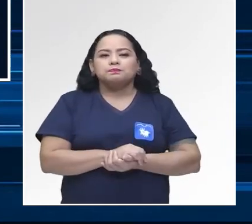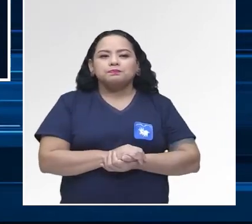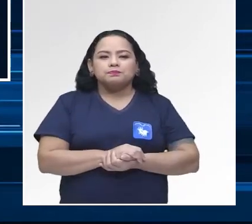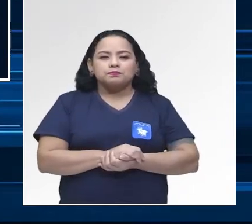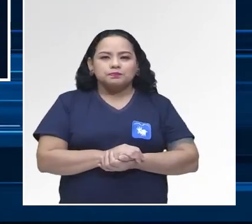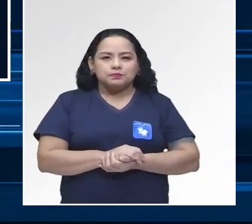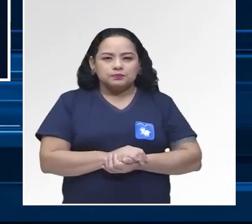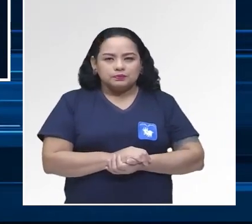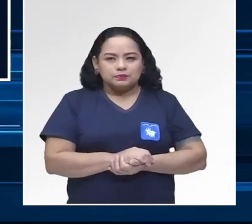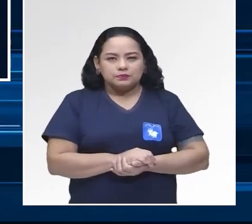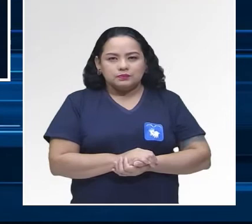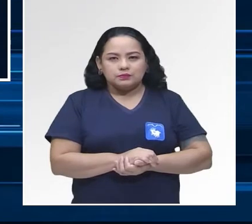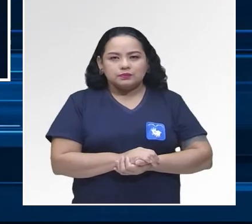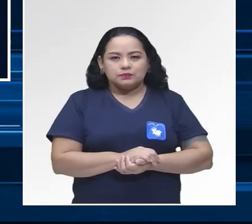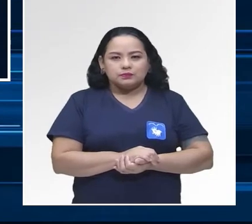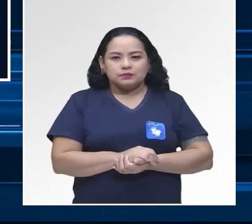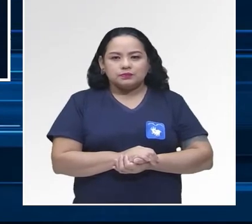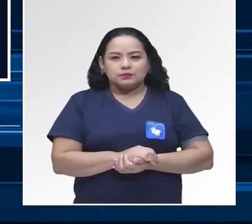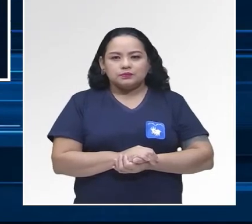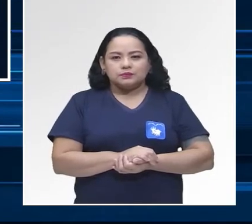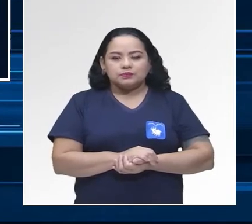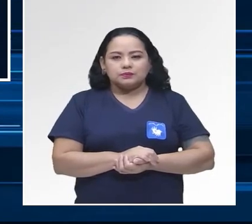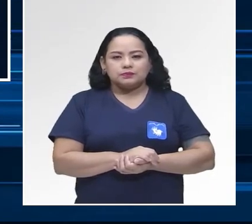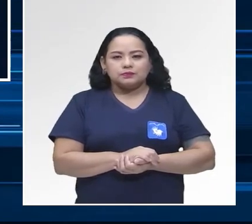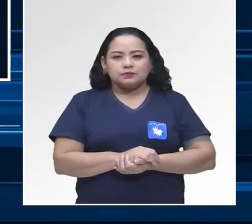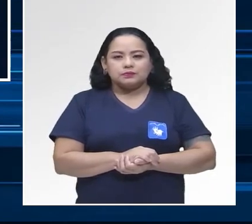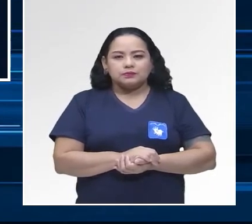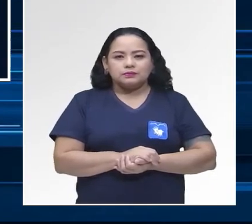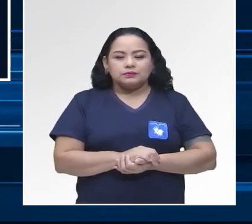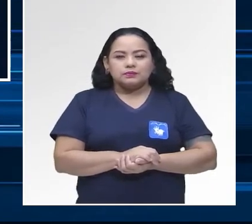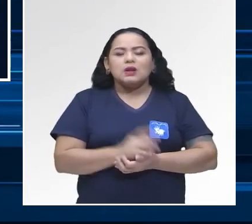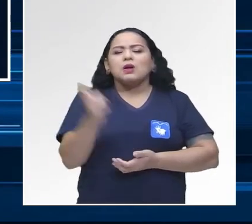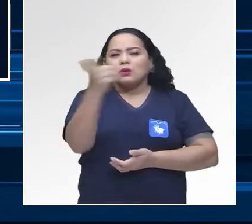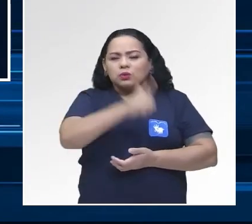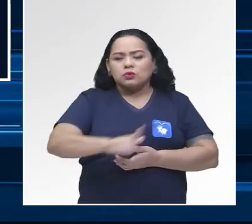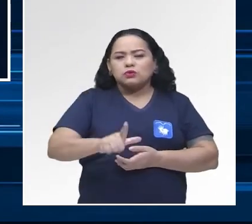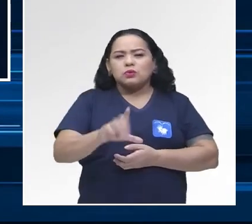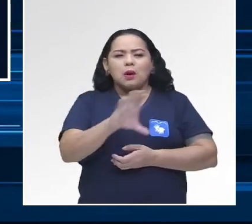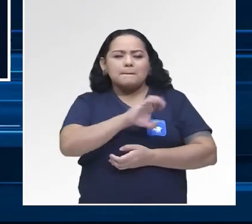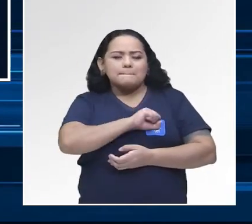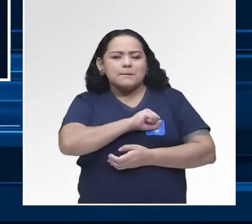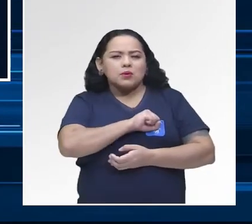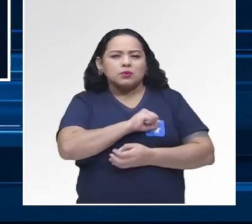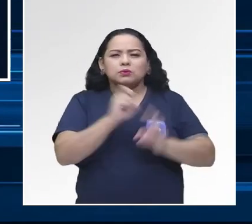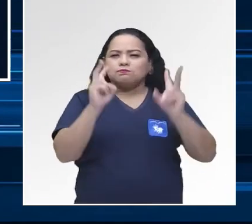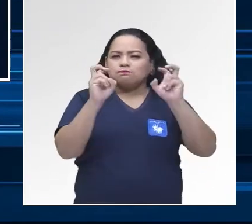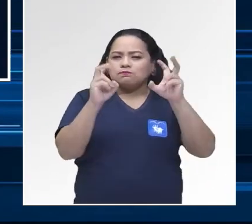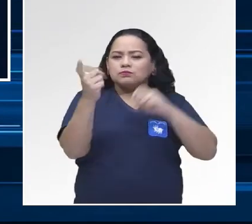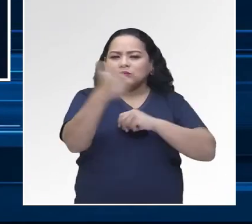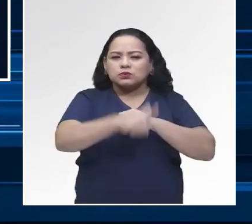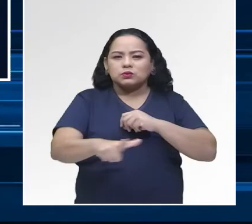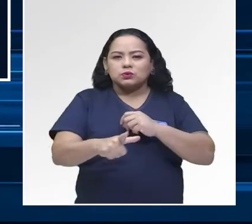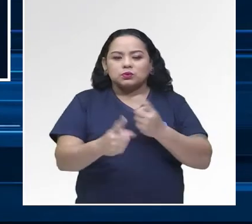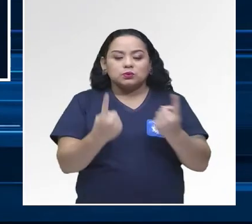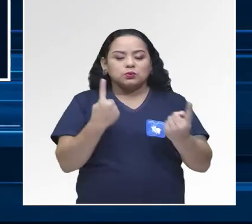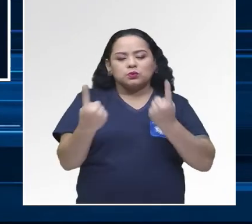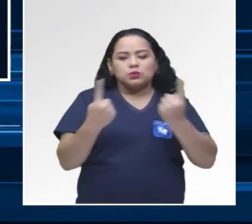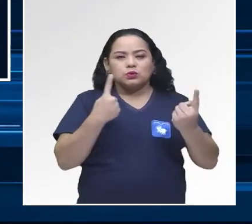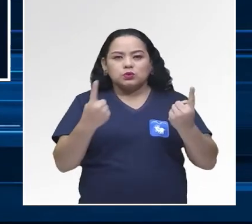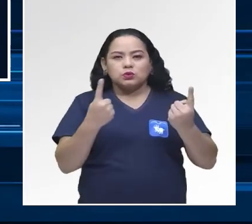Né? Como é? Vamos continuar falando do amor. Os dois lados do amor.